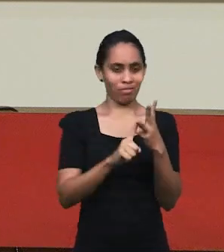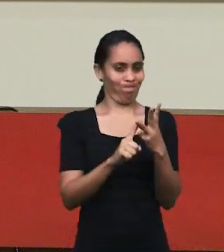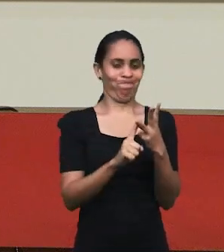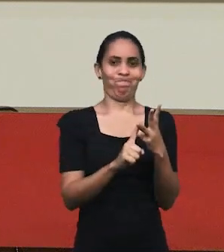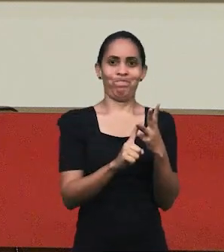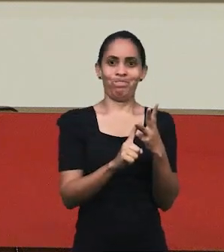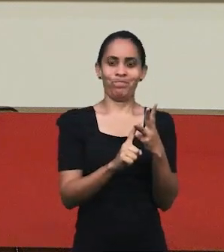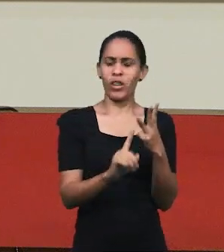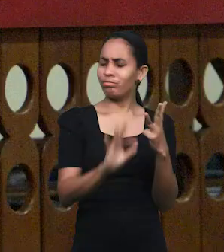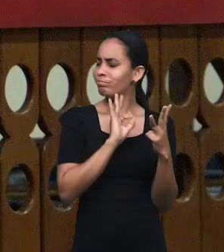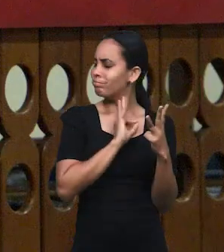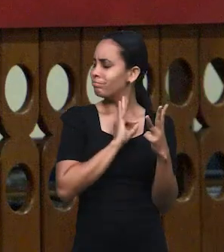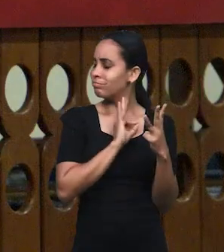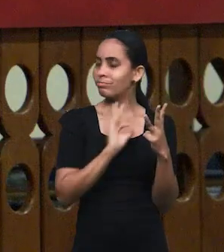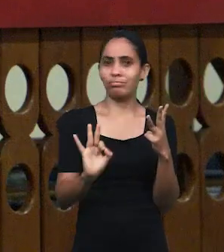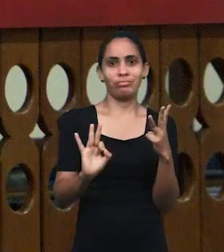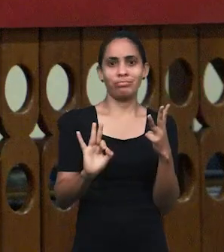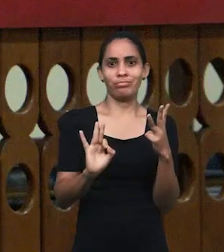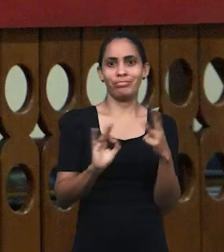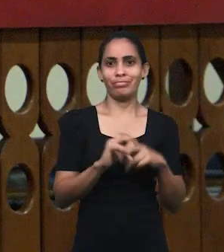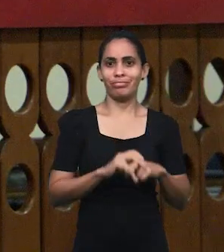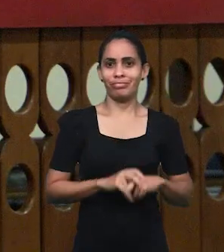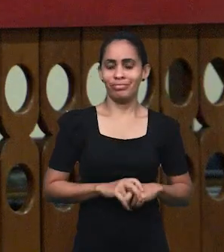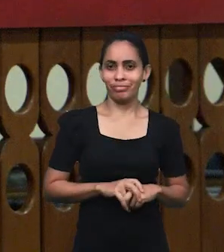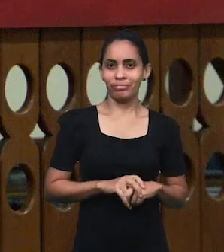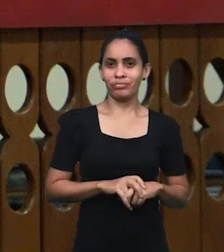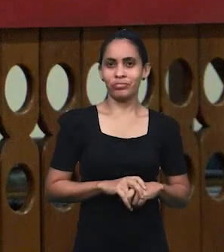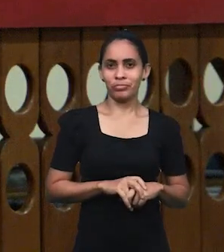3 frases brilharam.